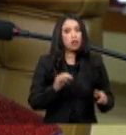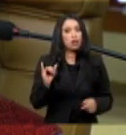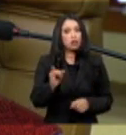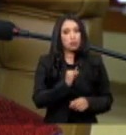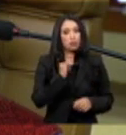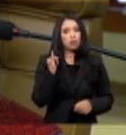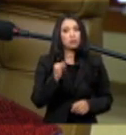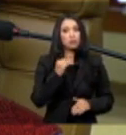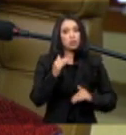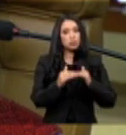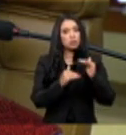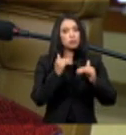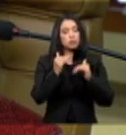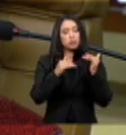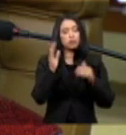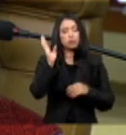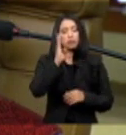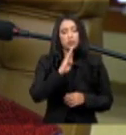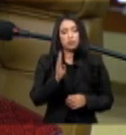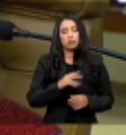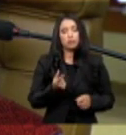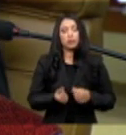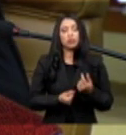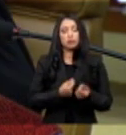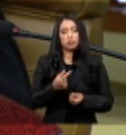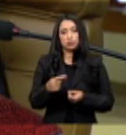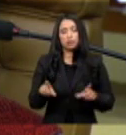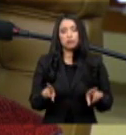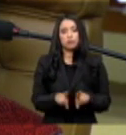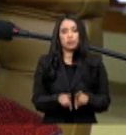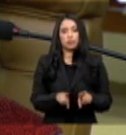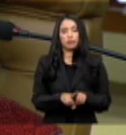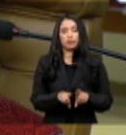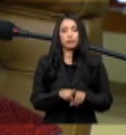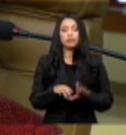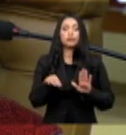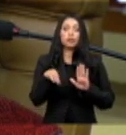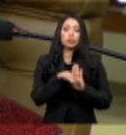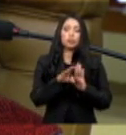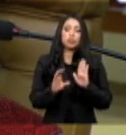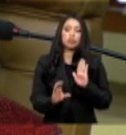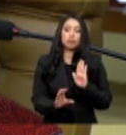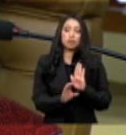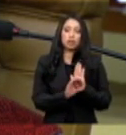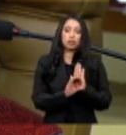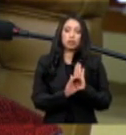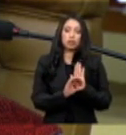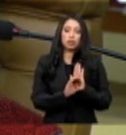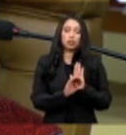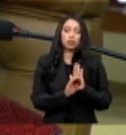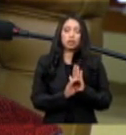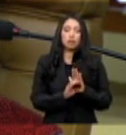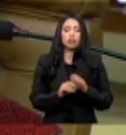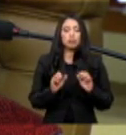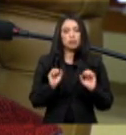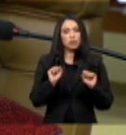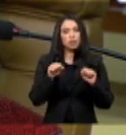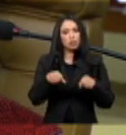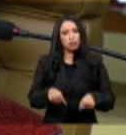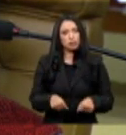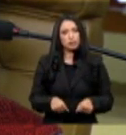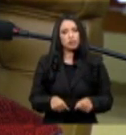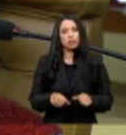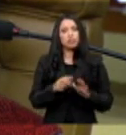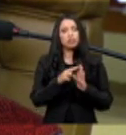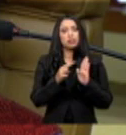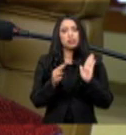para o desenvolvimento nacional e para a economia do país. Requereu medida cautelar para suspender a eficácia das normas impugnadas